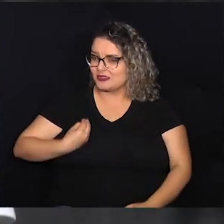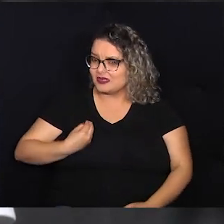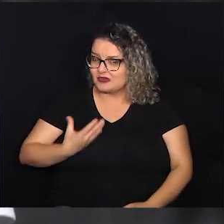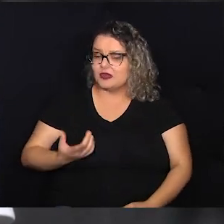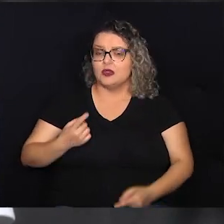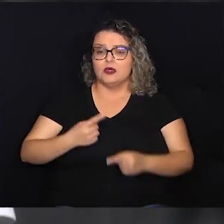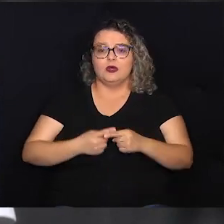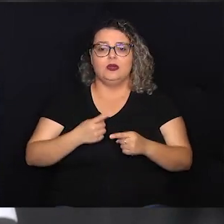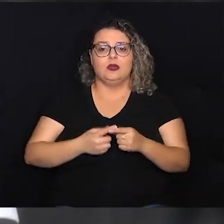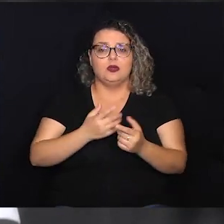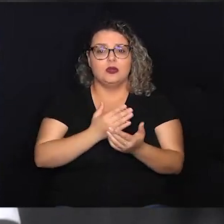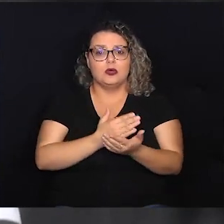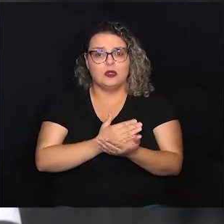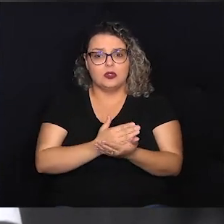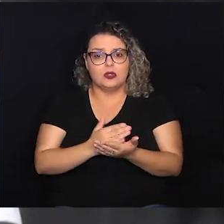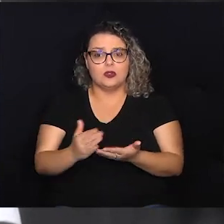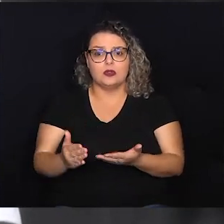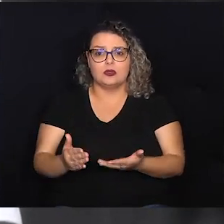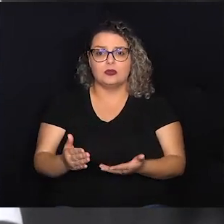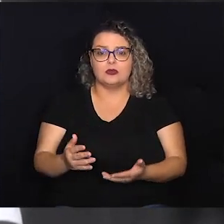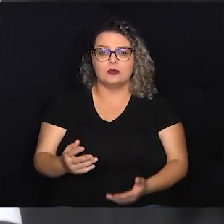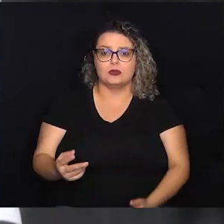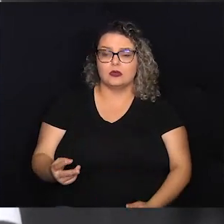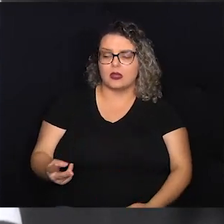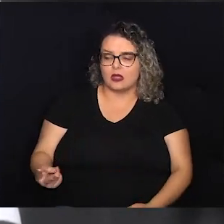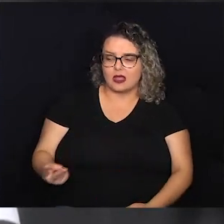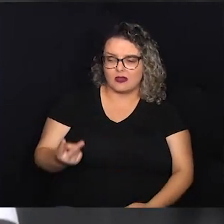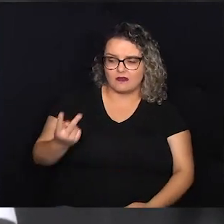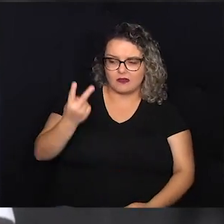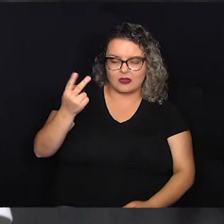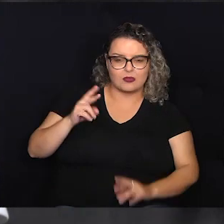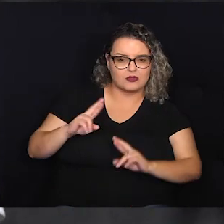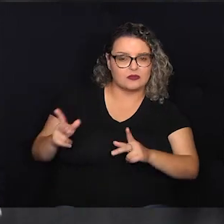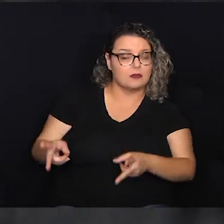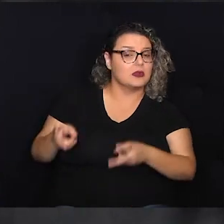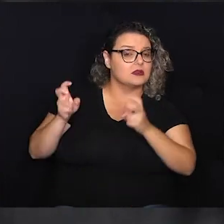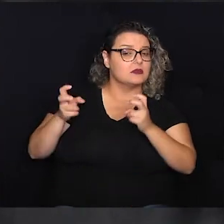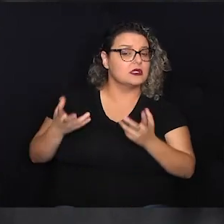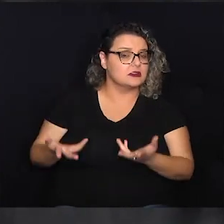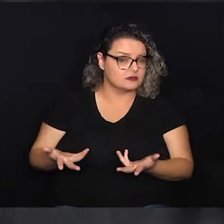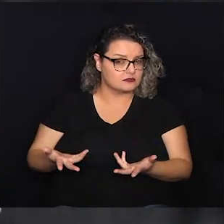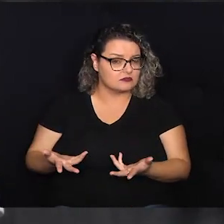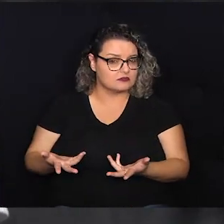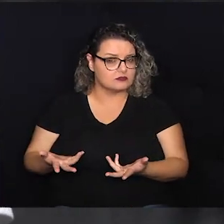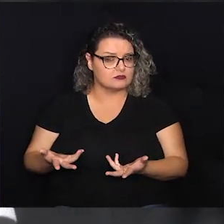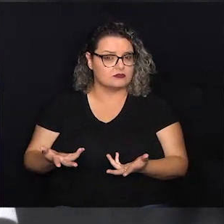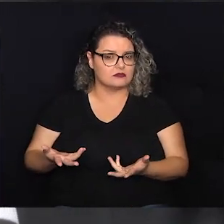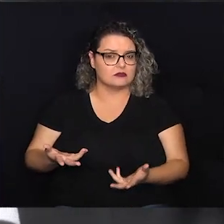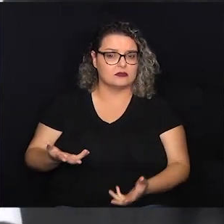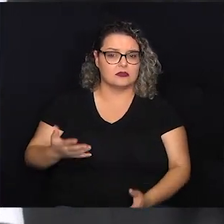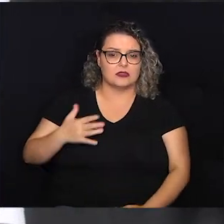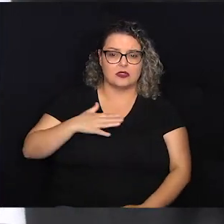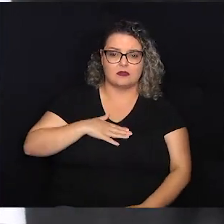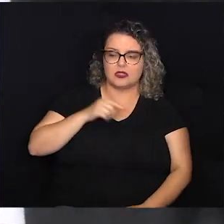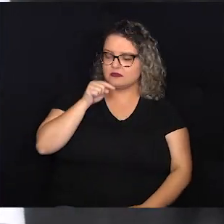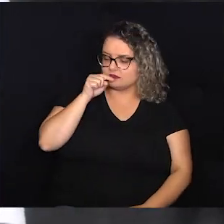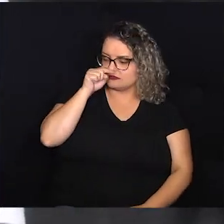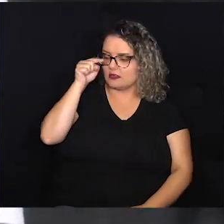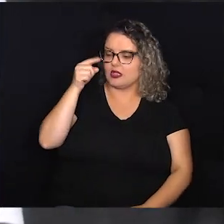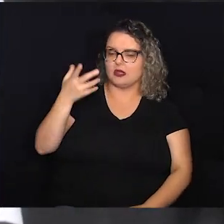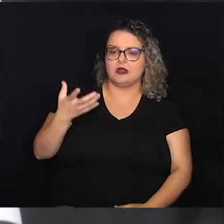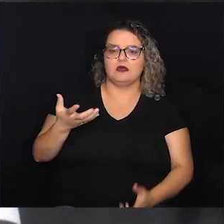muito crítico tudo que eu passei. Porque eu comecei a ver valores diferentes,